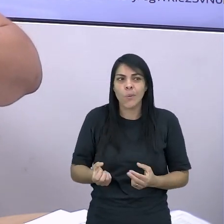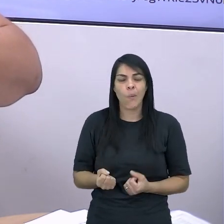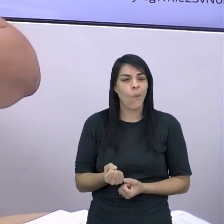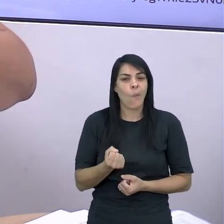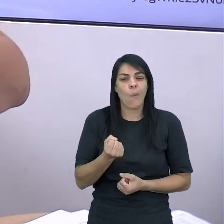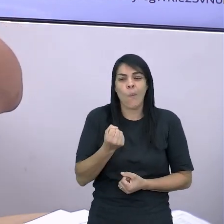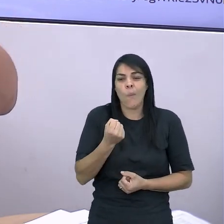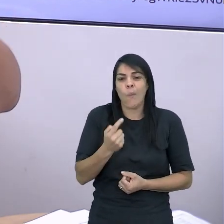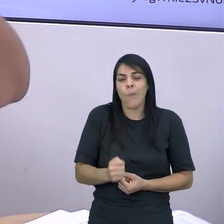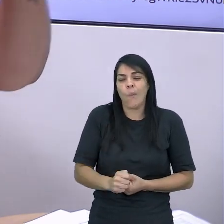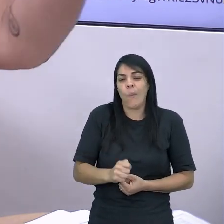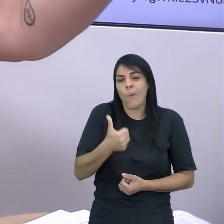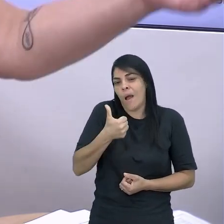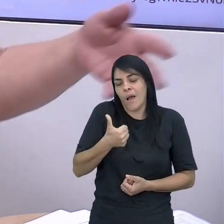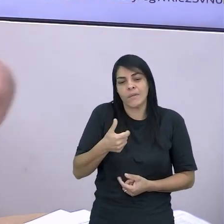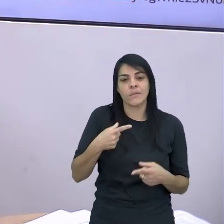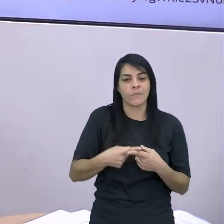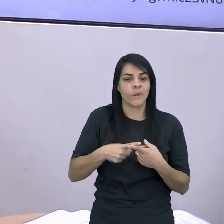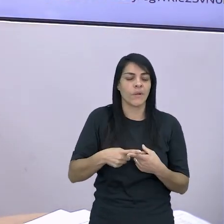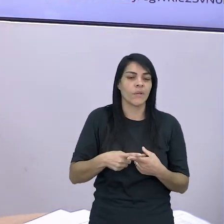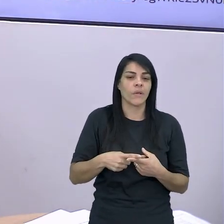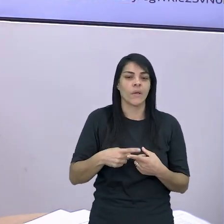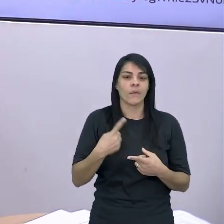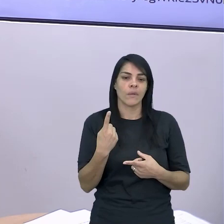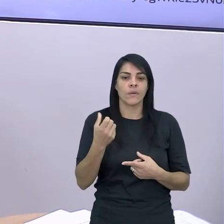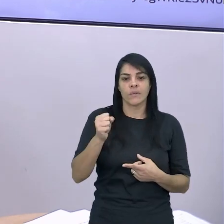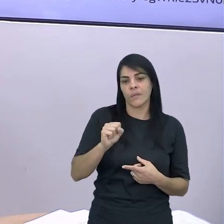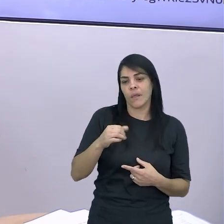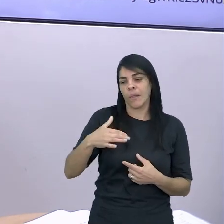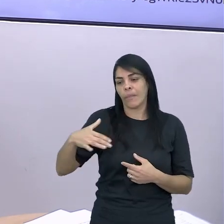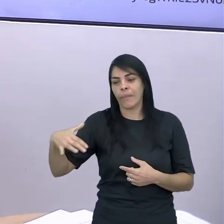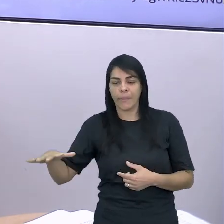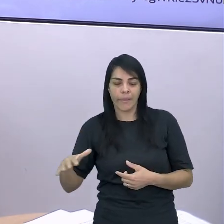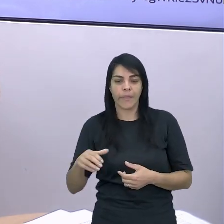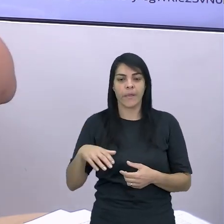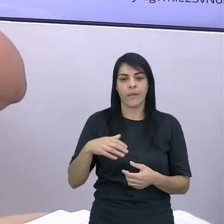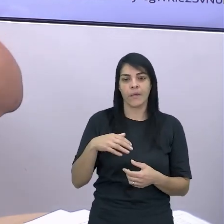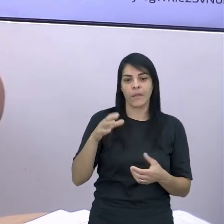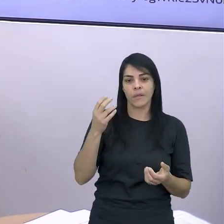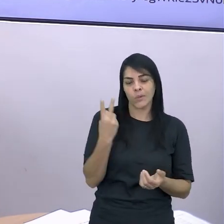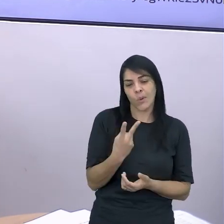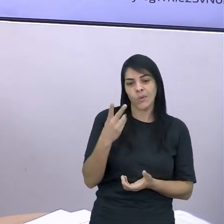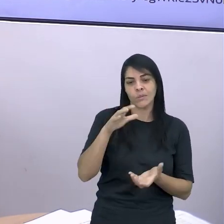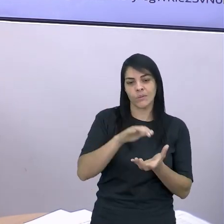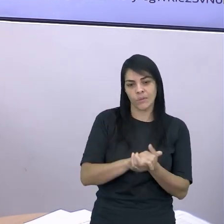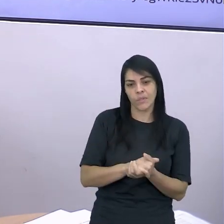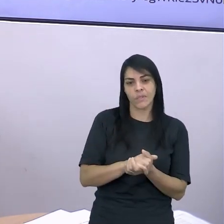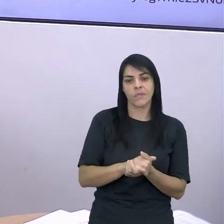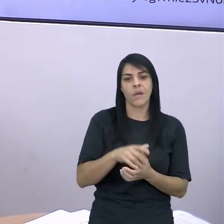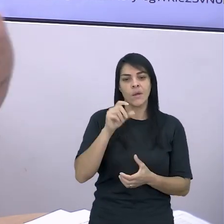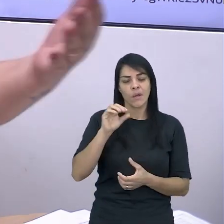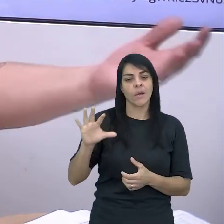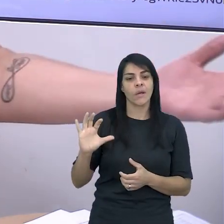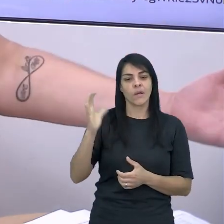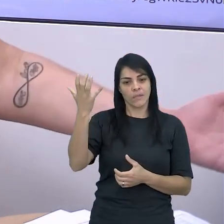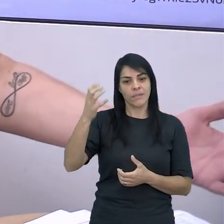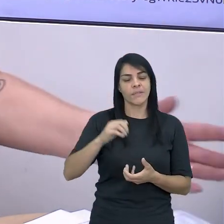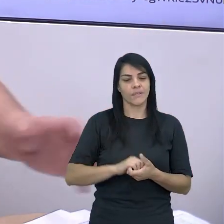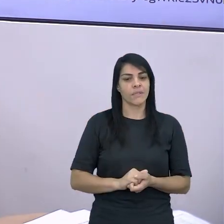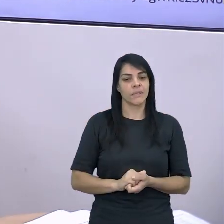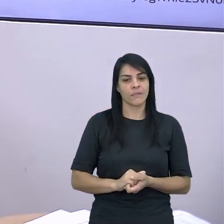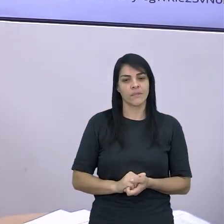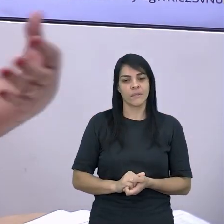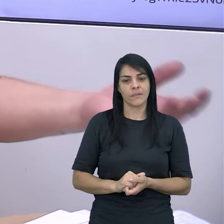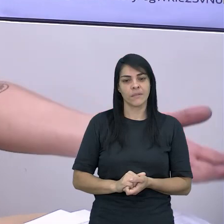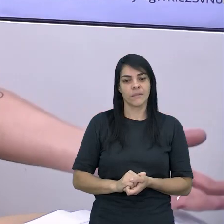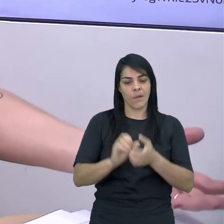né? Levaram um coelho em 1800 e alguma coisa, um casal de coelhos, e de repente esse casal infestou e